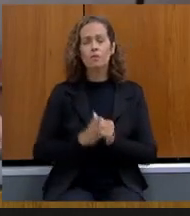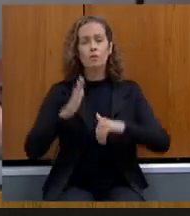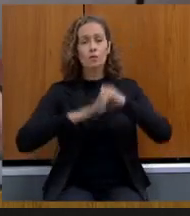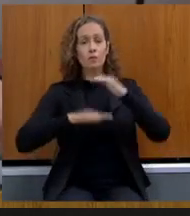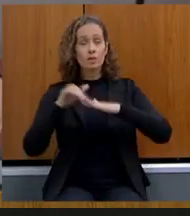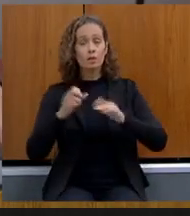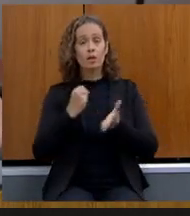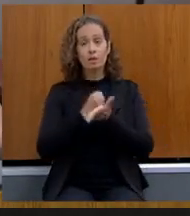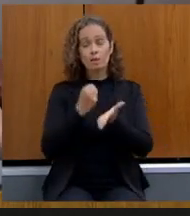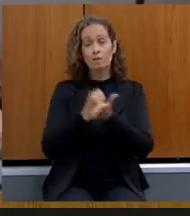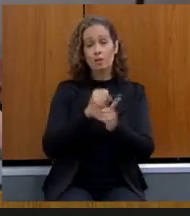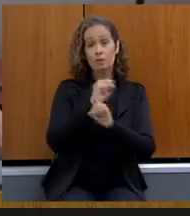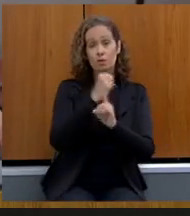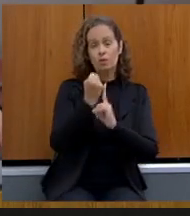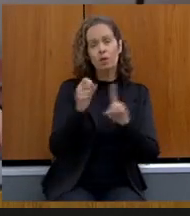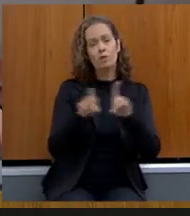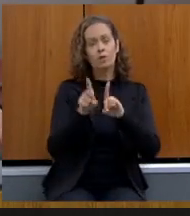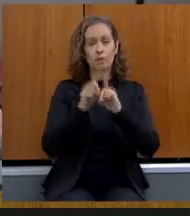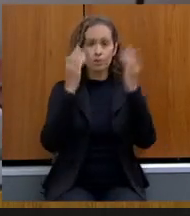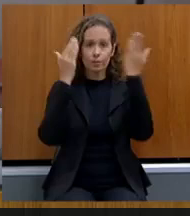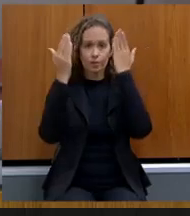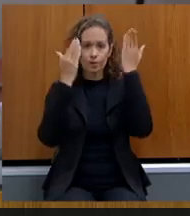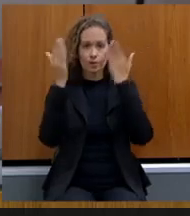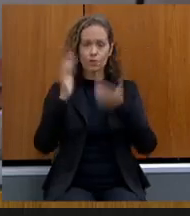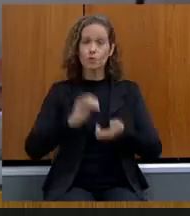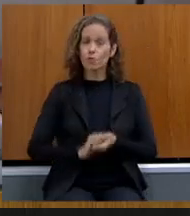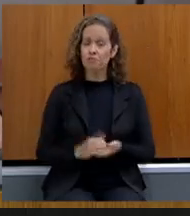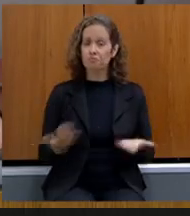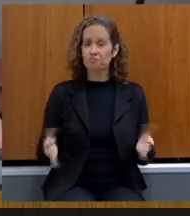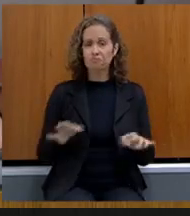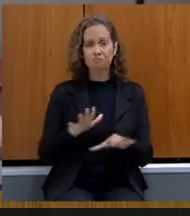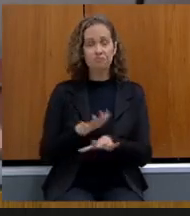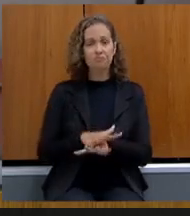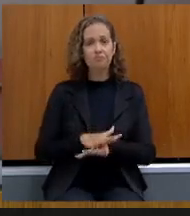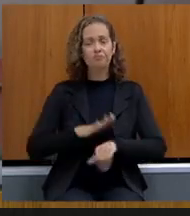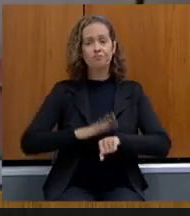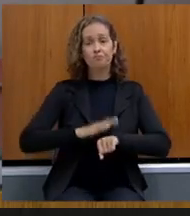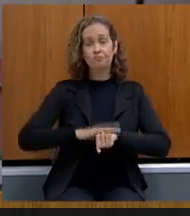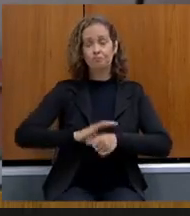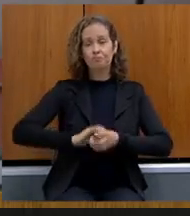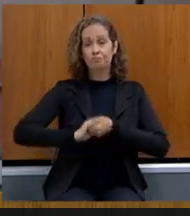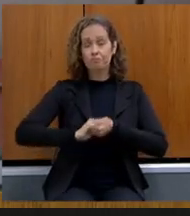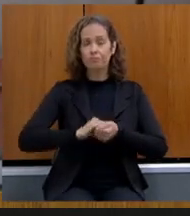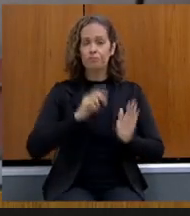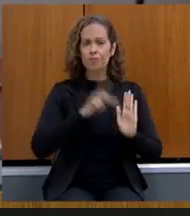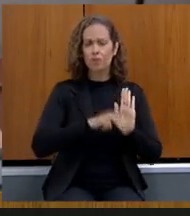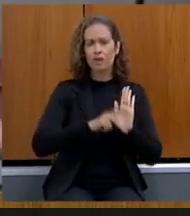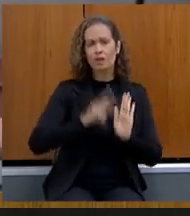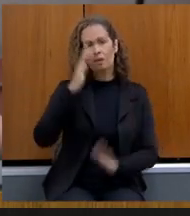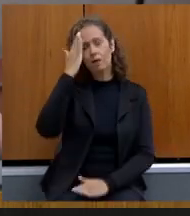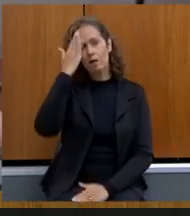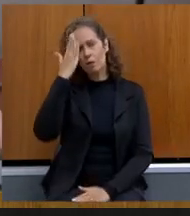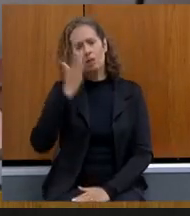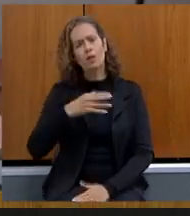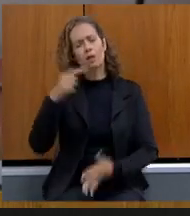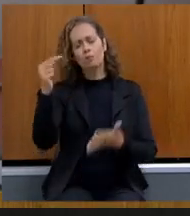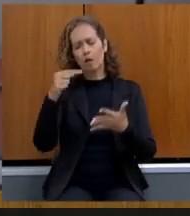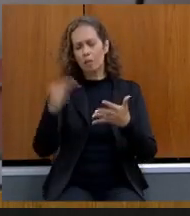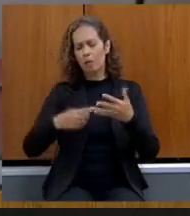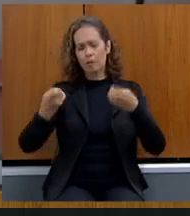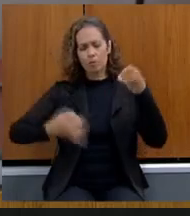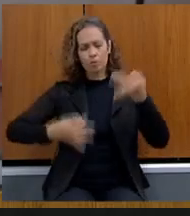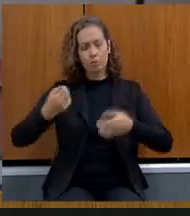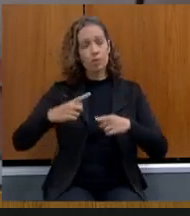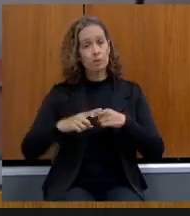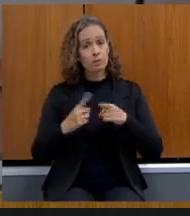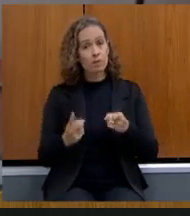é quanto de psicologia e eu acho que é isso em relação a outra já tô mãos dadas eu entendo tudo que o senhor colocou